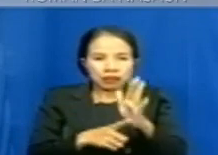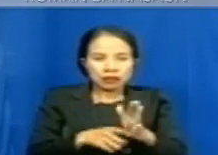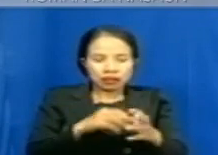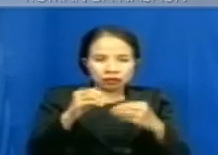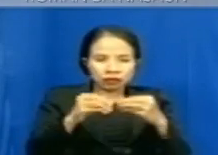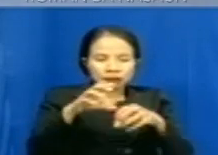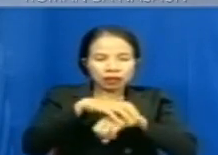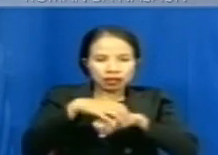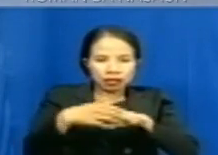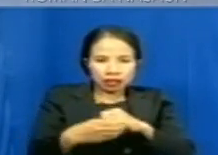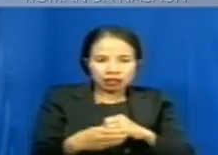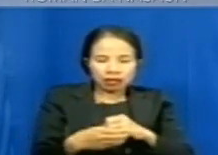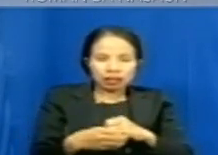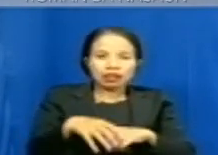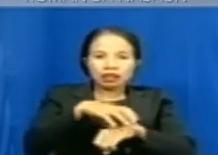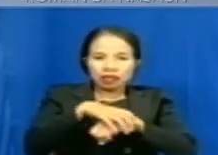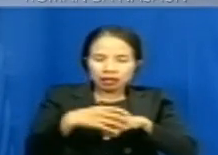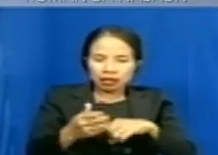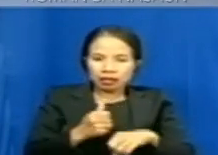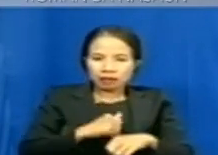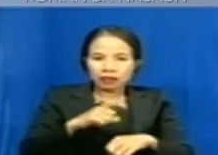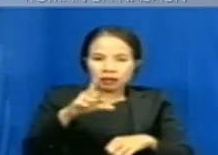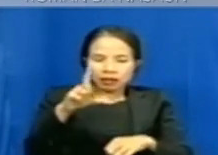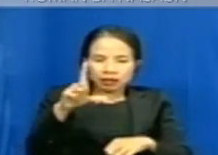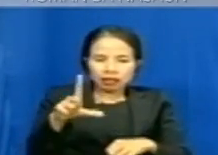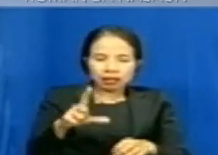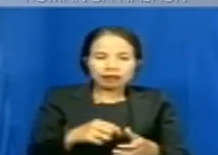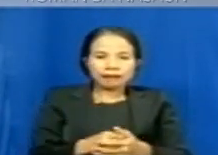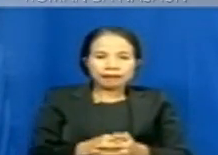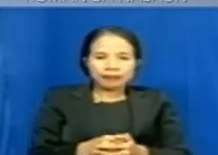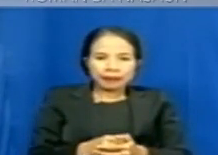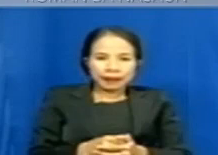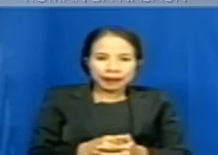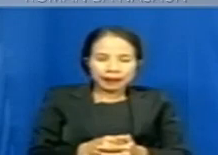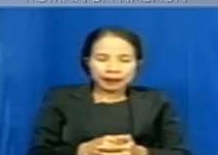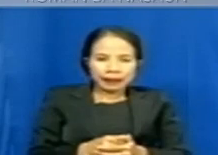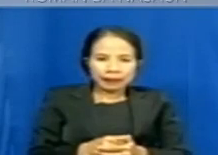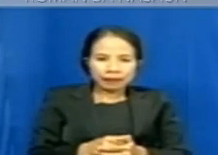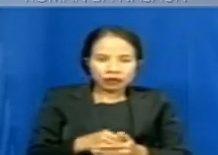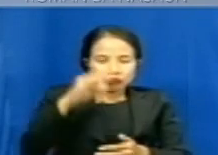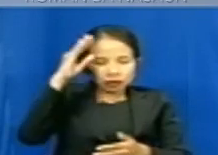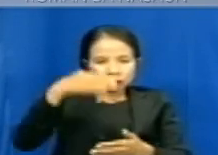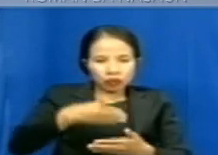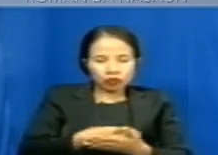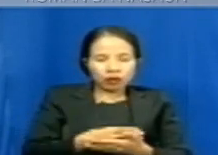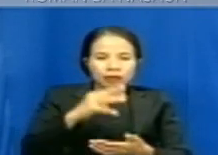pacto Raya Neva, Raya Emete Laran, e desde a tua escalegão, o Nhoa Manuel Guzmão,